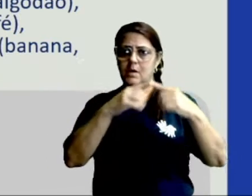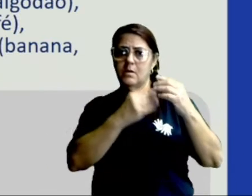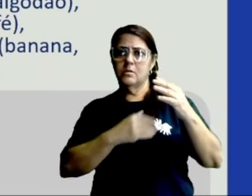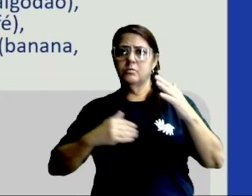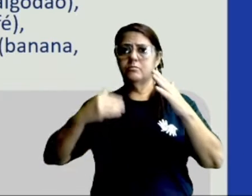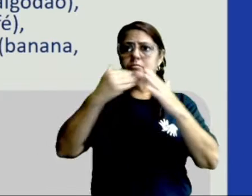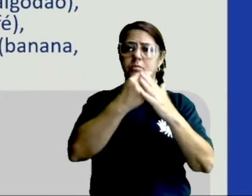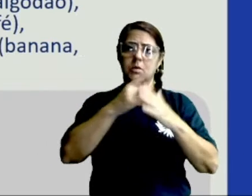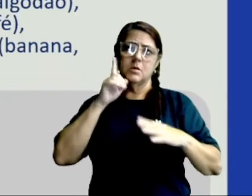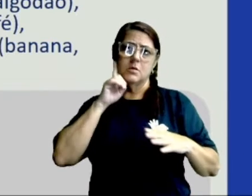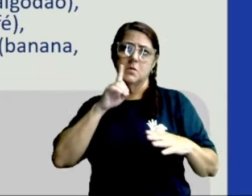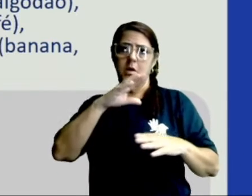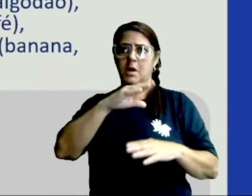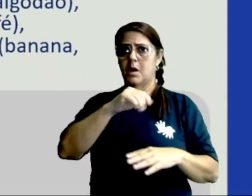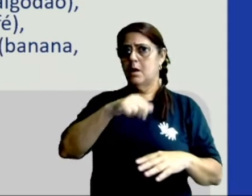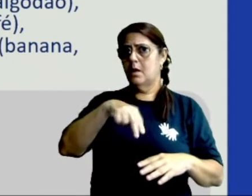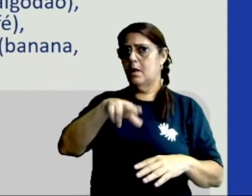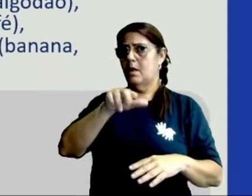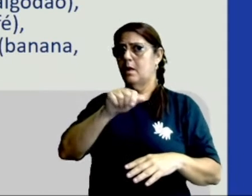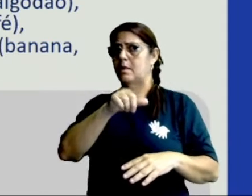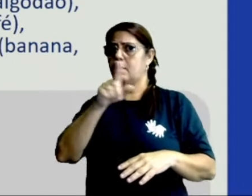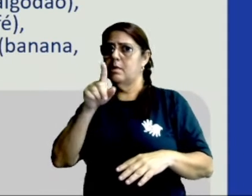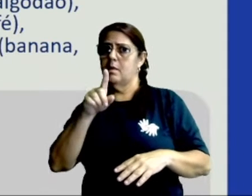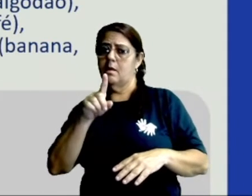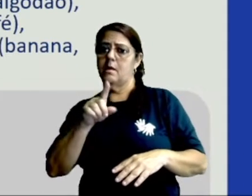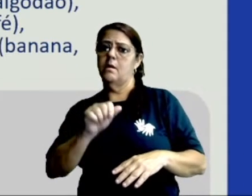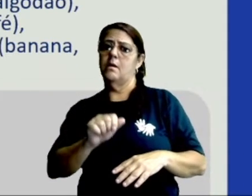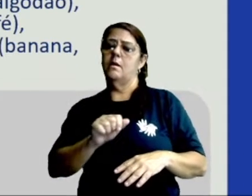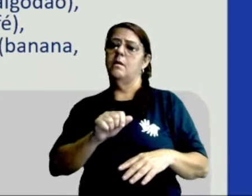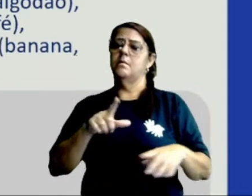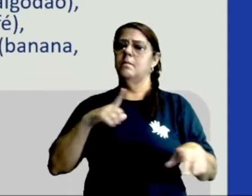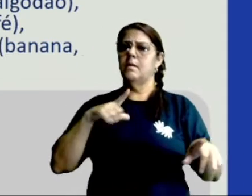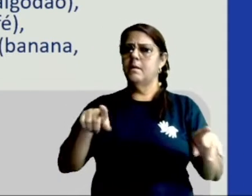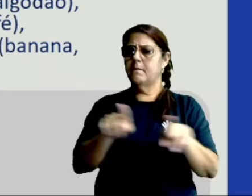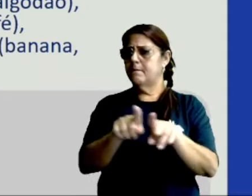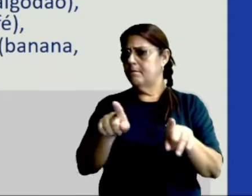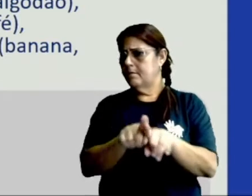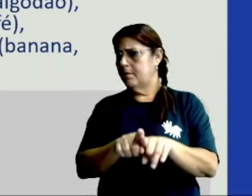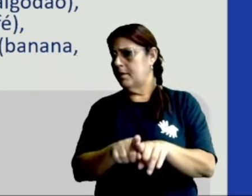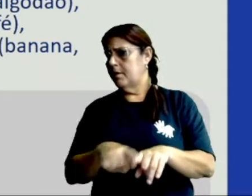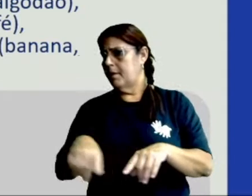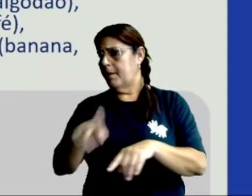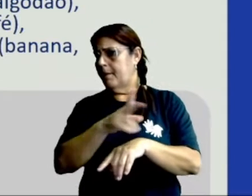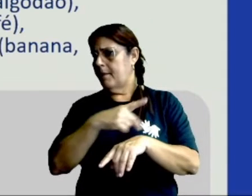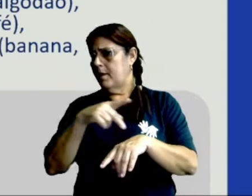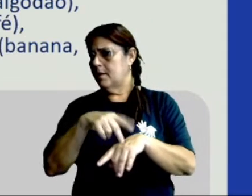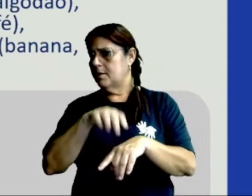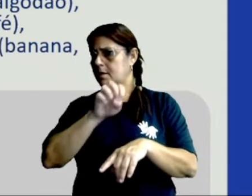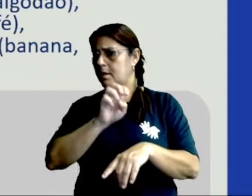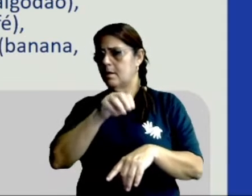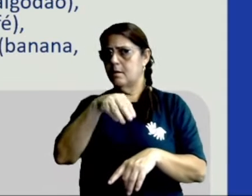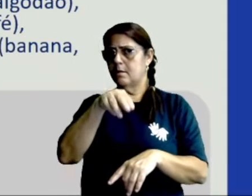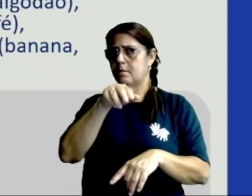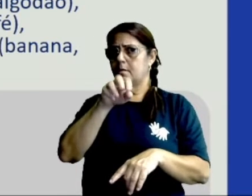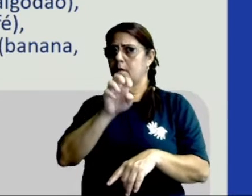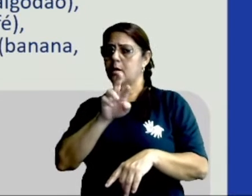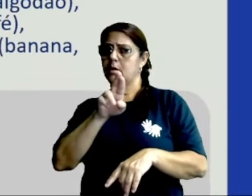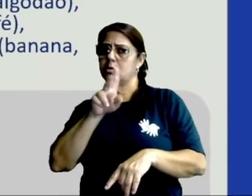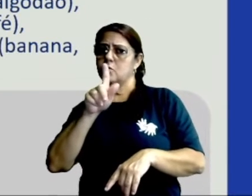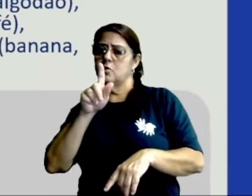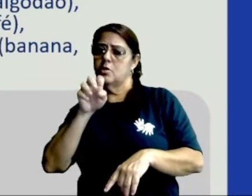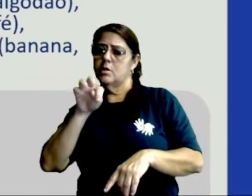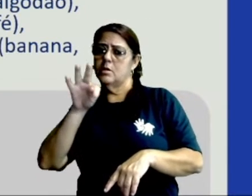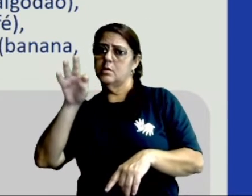Estados Unidos e ao Canadá. Os países emergentes, que são países de industrialização tardia em relação aos